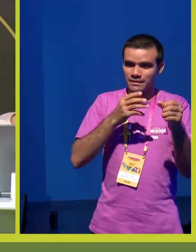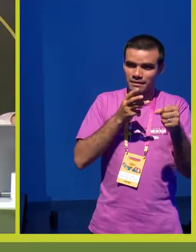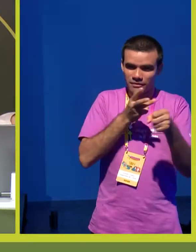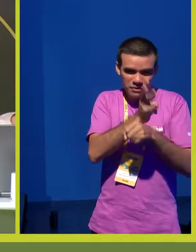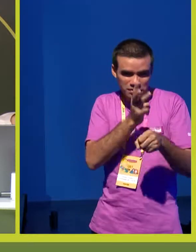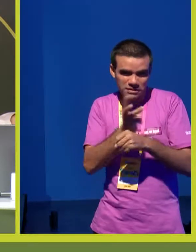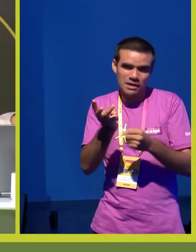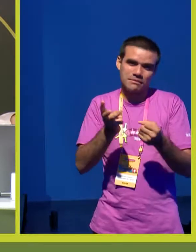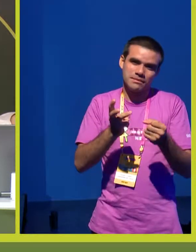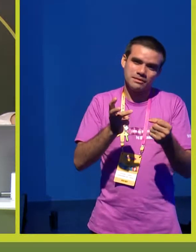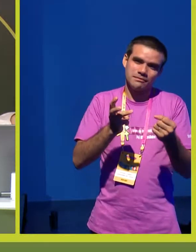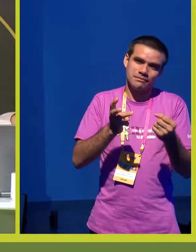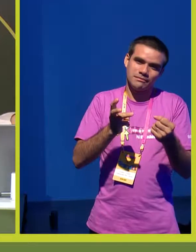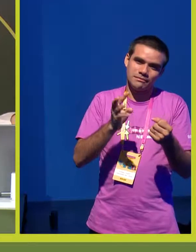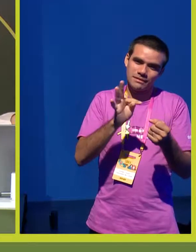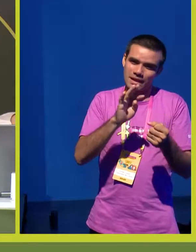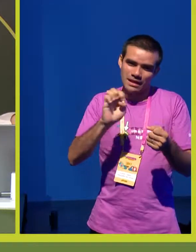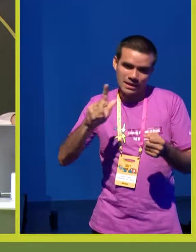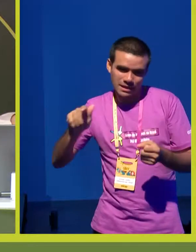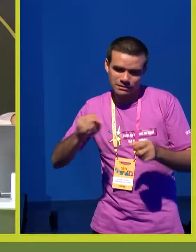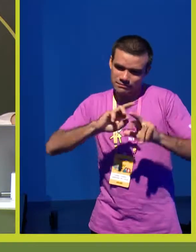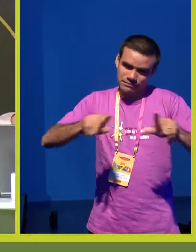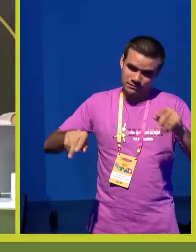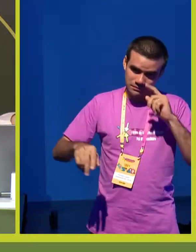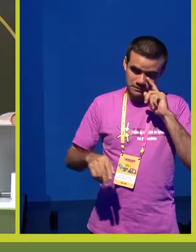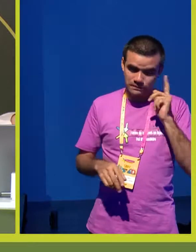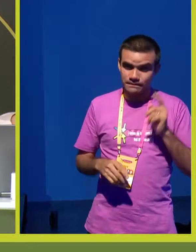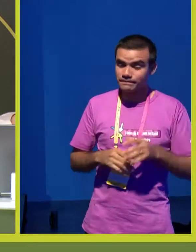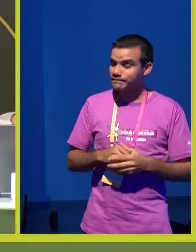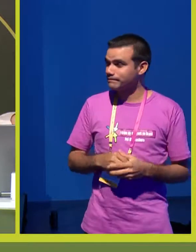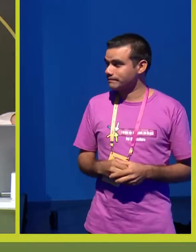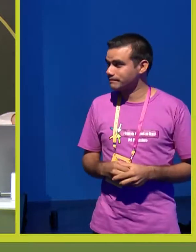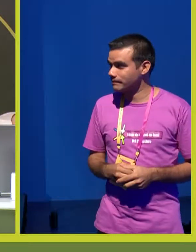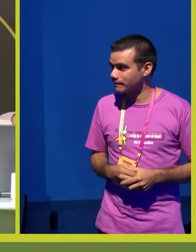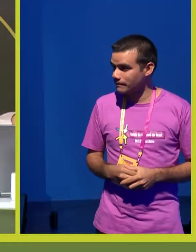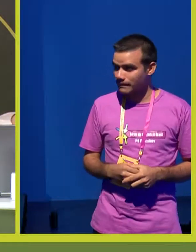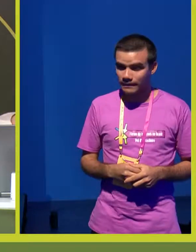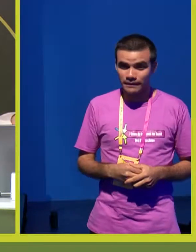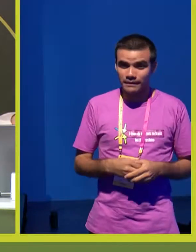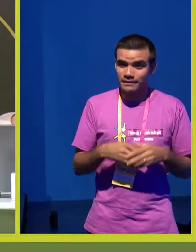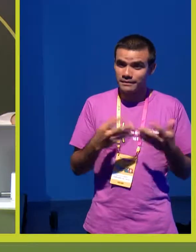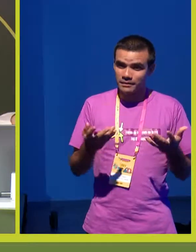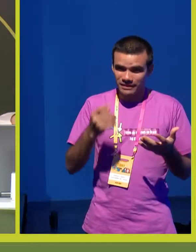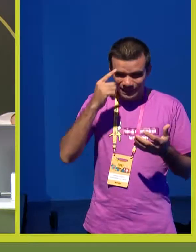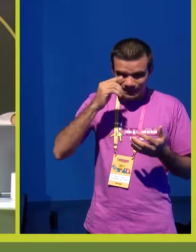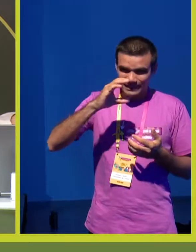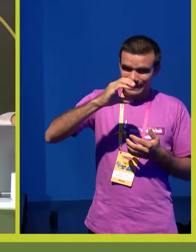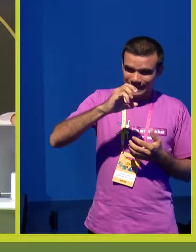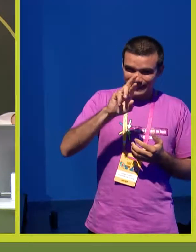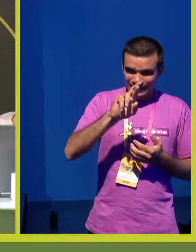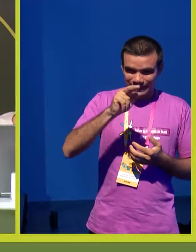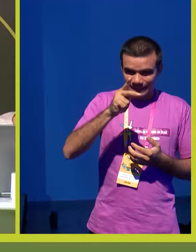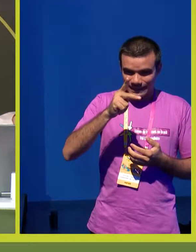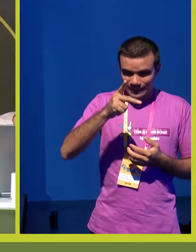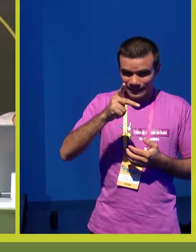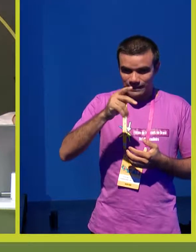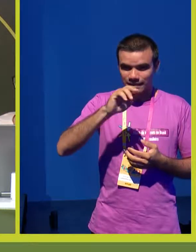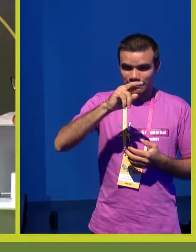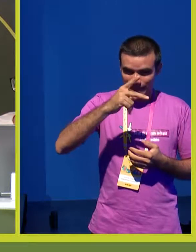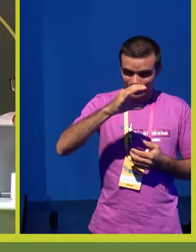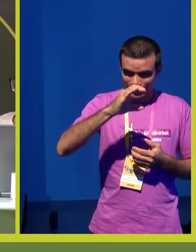Com isso, a criptografia ponta a ponta, na verdade, criptografia virou... Já tem quanto tempo?